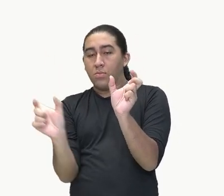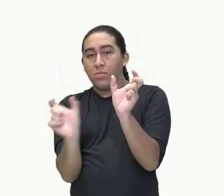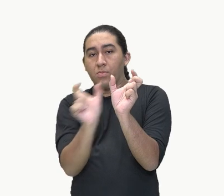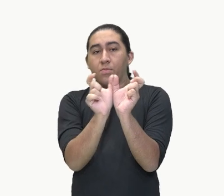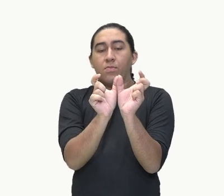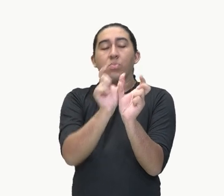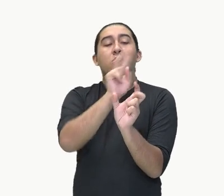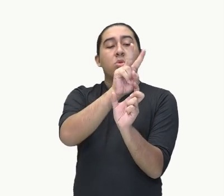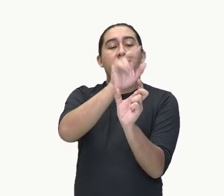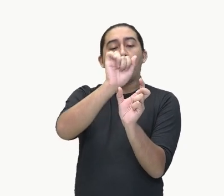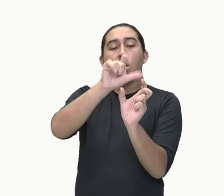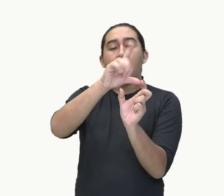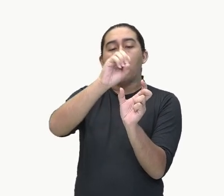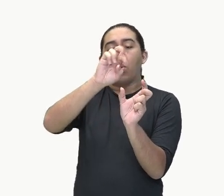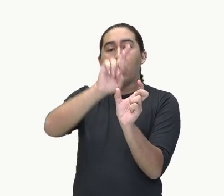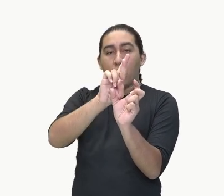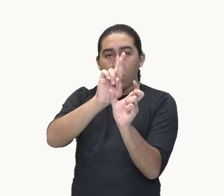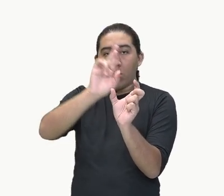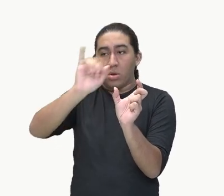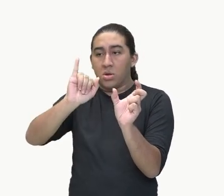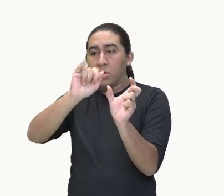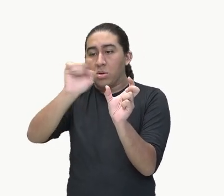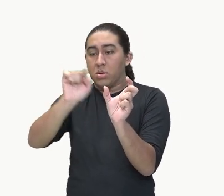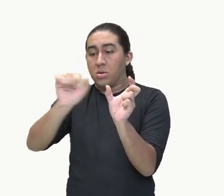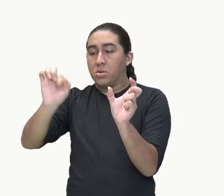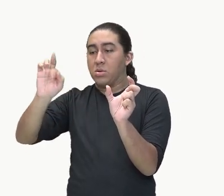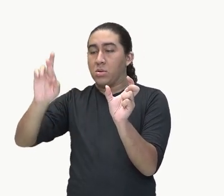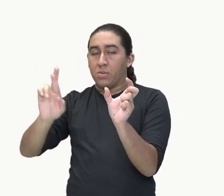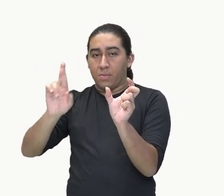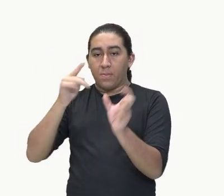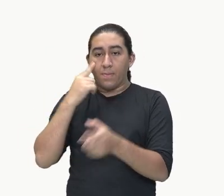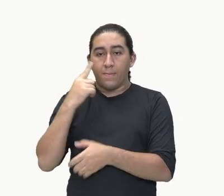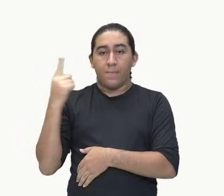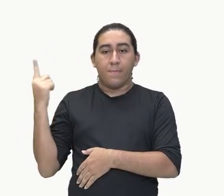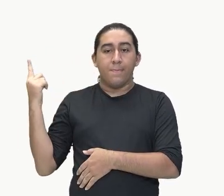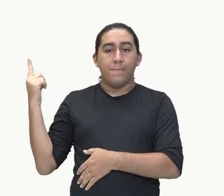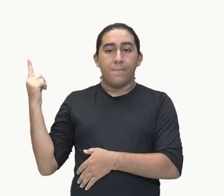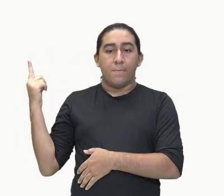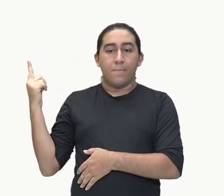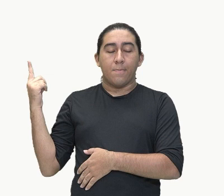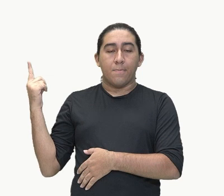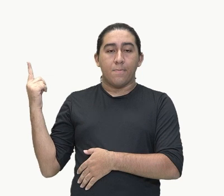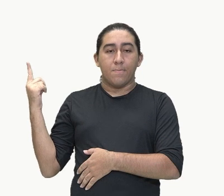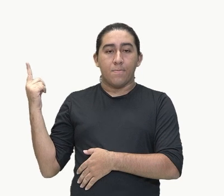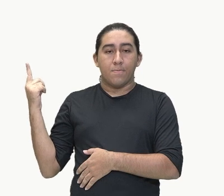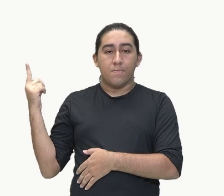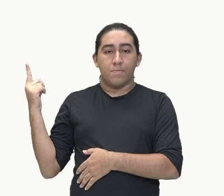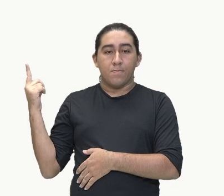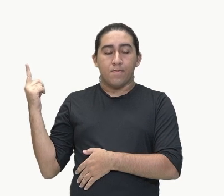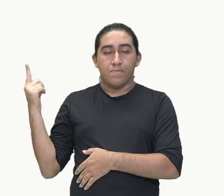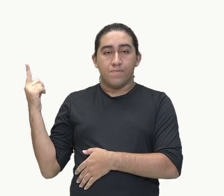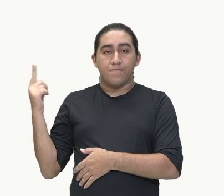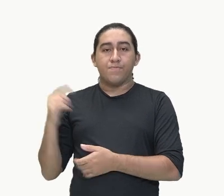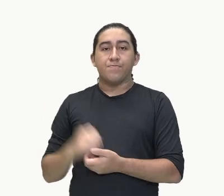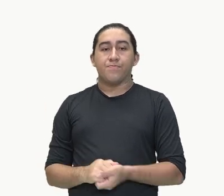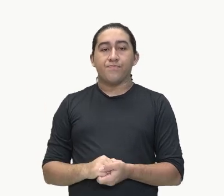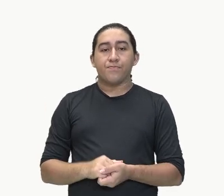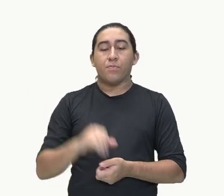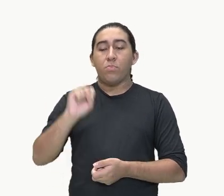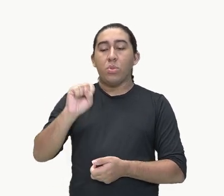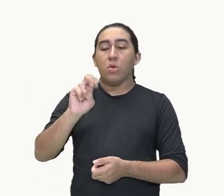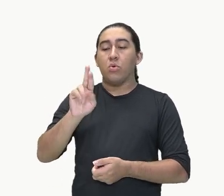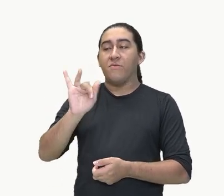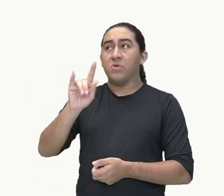nós acrescentamos, no caso aqui, isar, que é o sufixo. Por que é sufixo? Porque